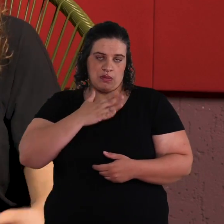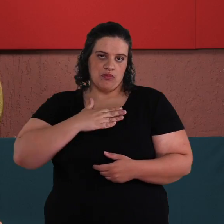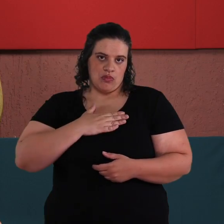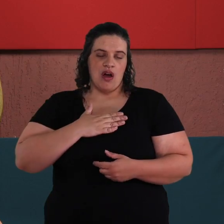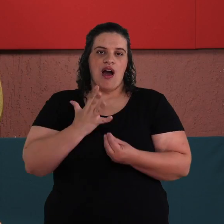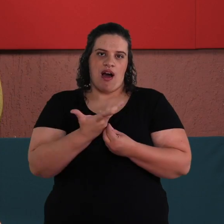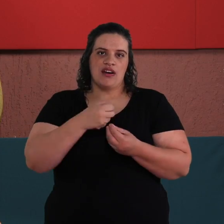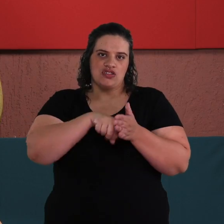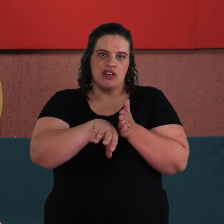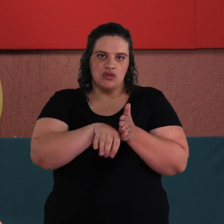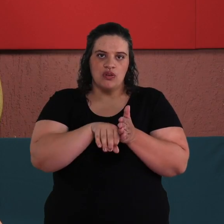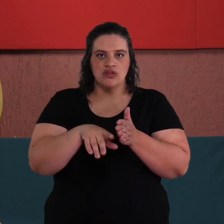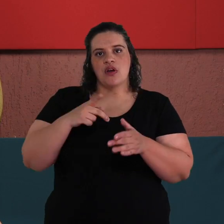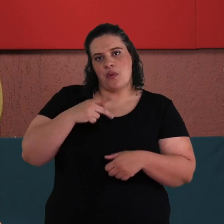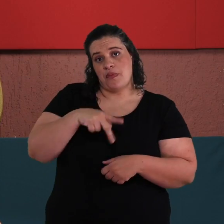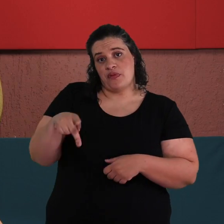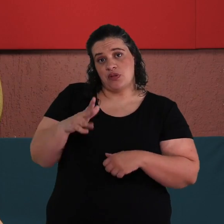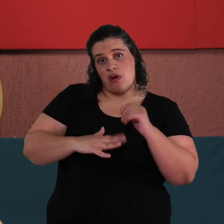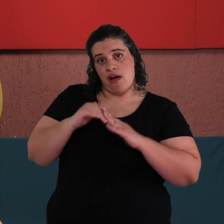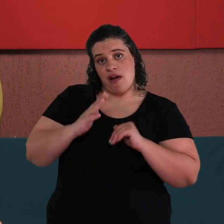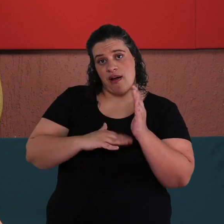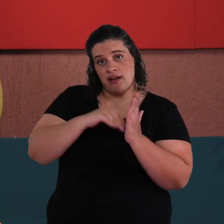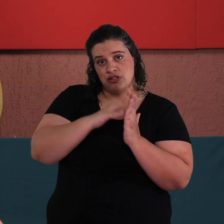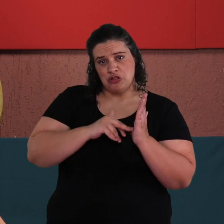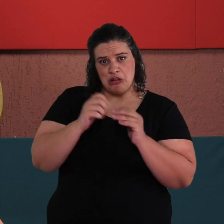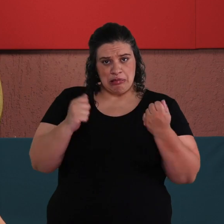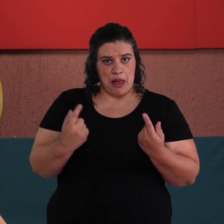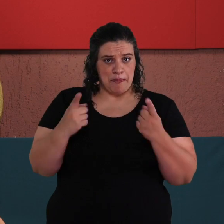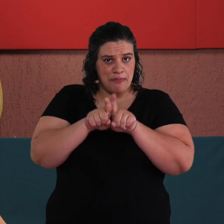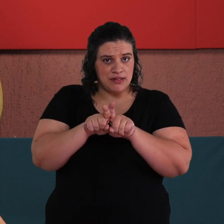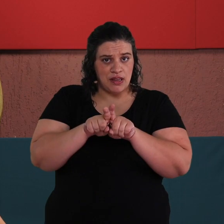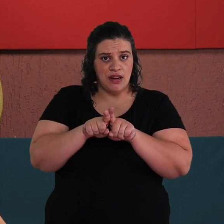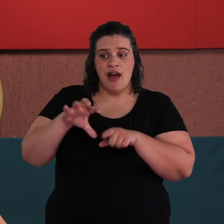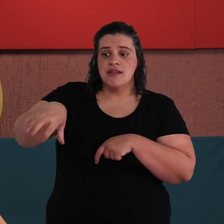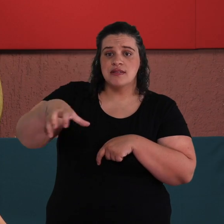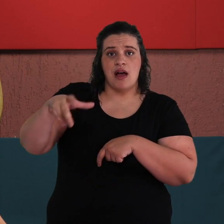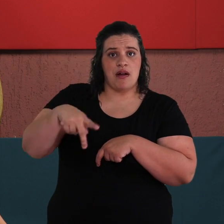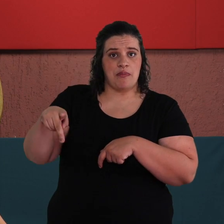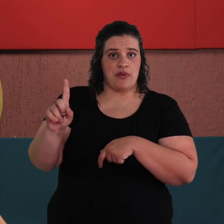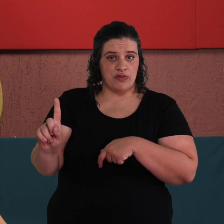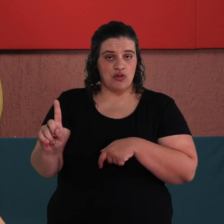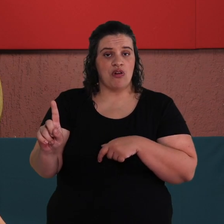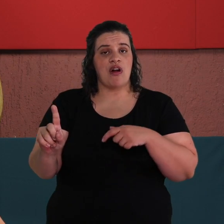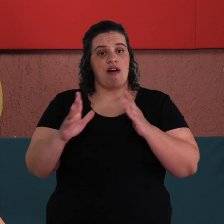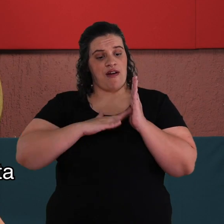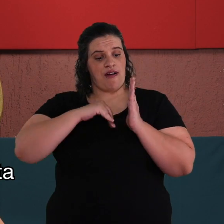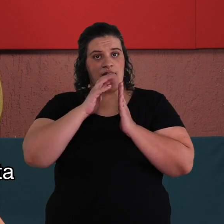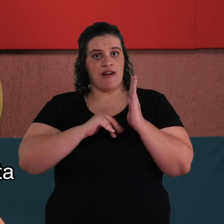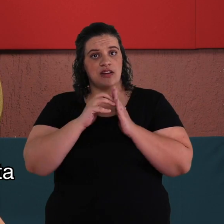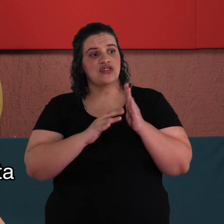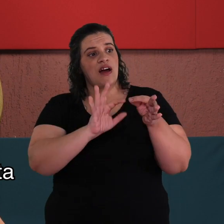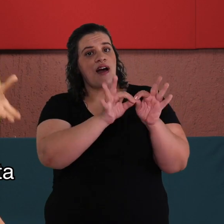professora, no meu caso, eu sou arte educadora, professora de artes, então será que dá para fazer uma parceria entre a professora de sala,